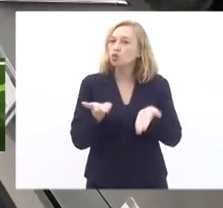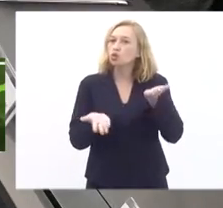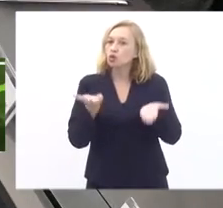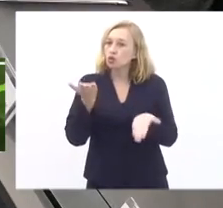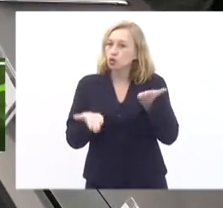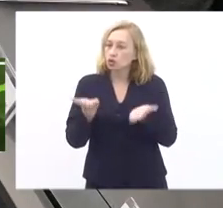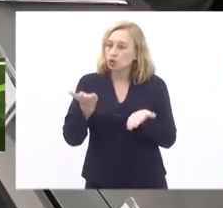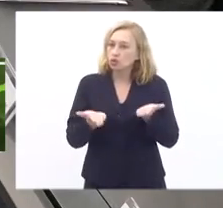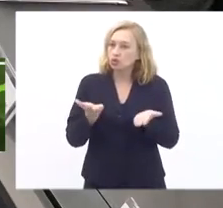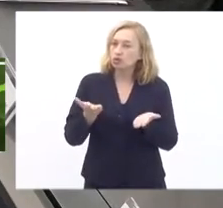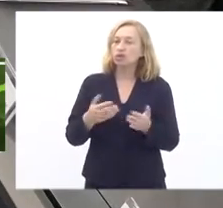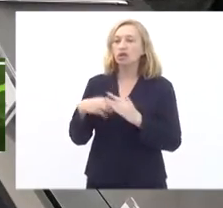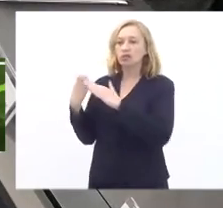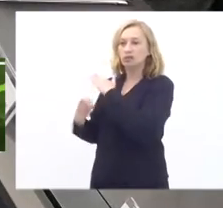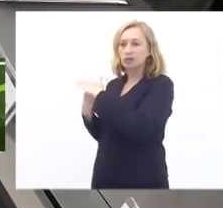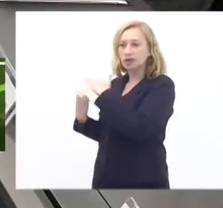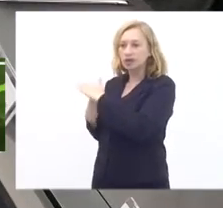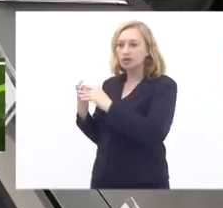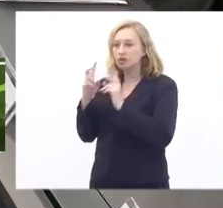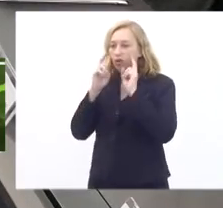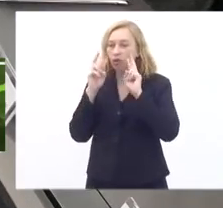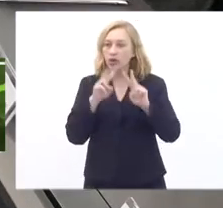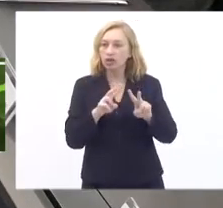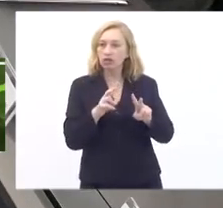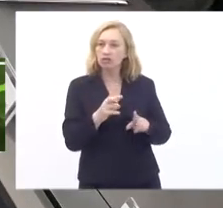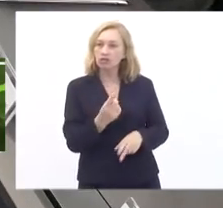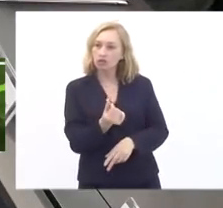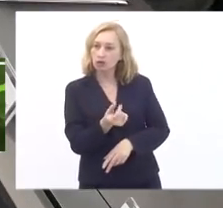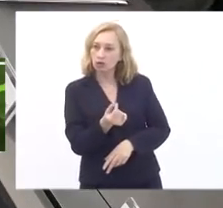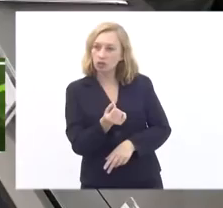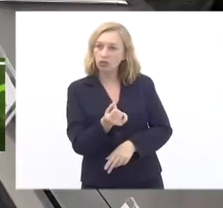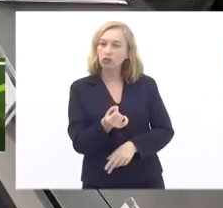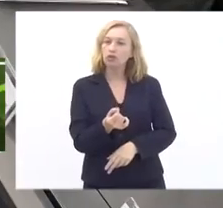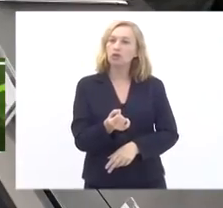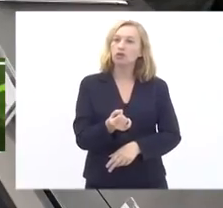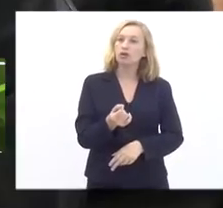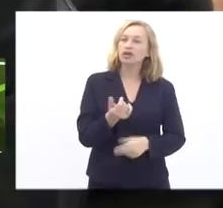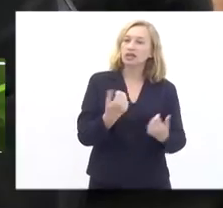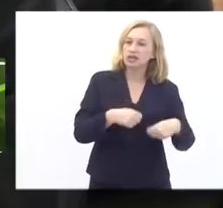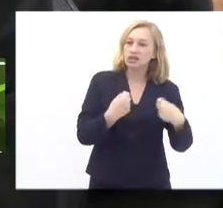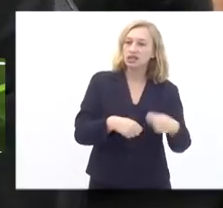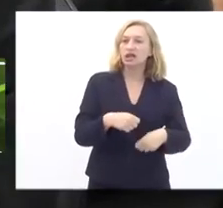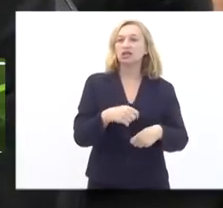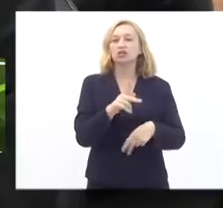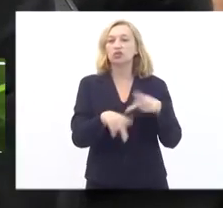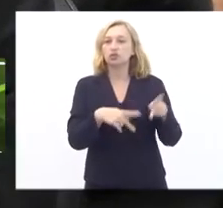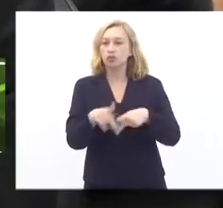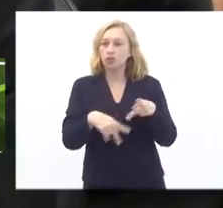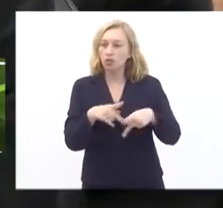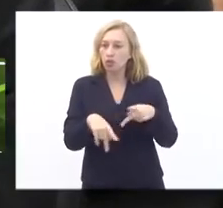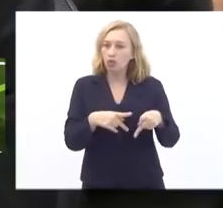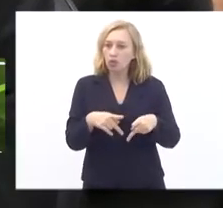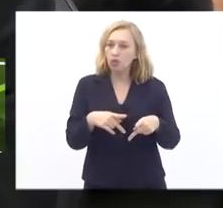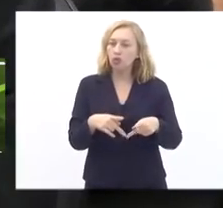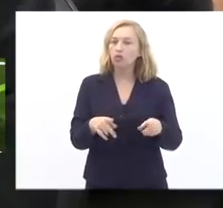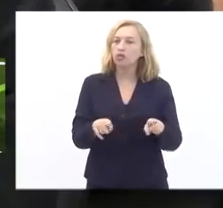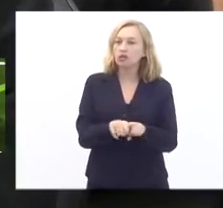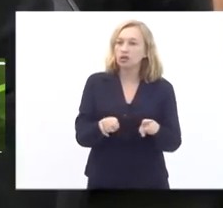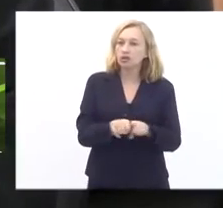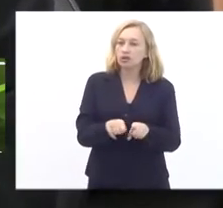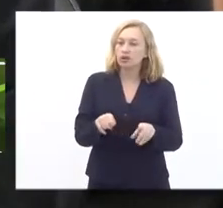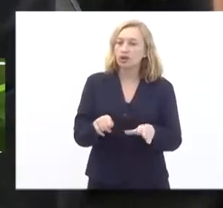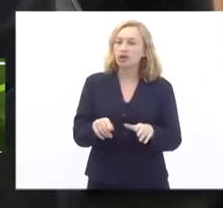equilíbrio da concessionária, olhando tarifa, olhando poder aquisitivo, olhando a concessionária com seus